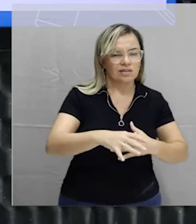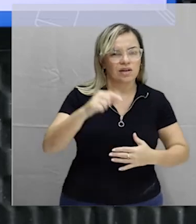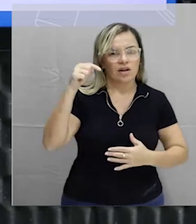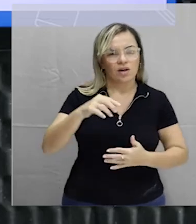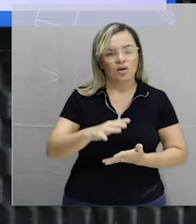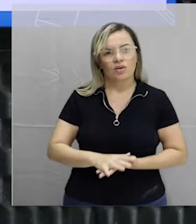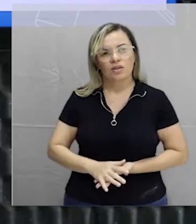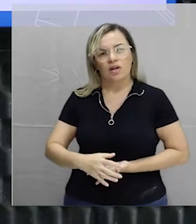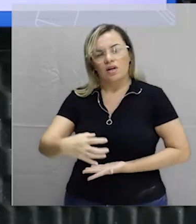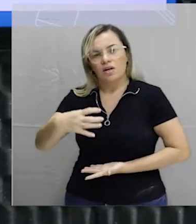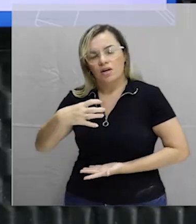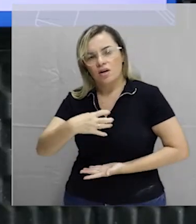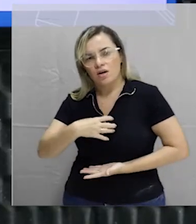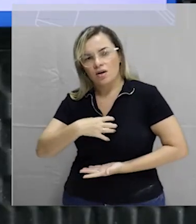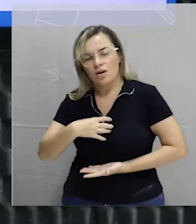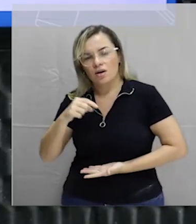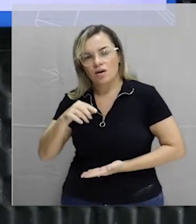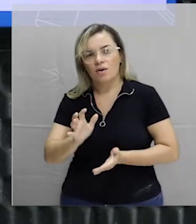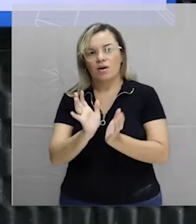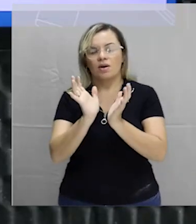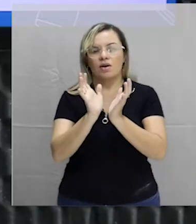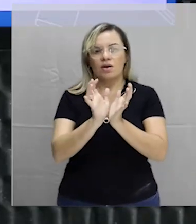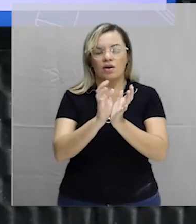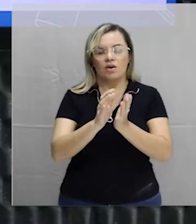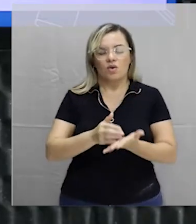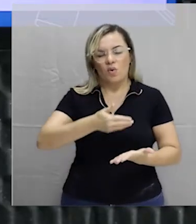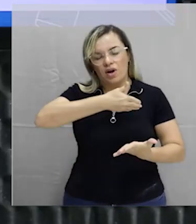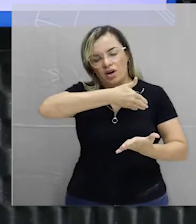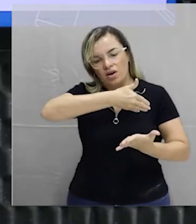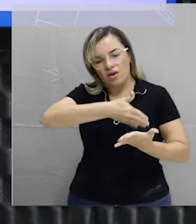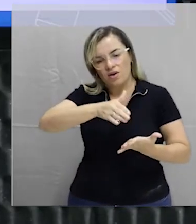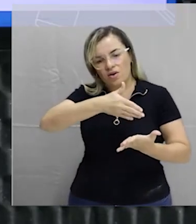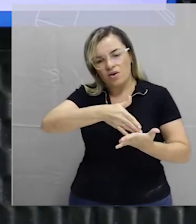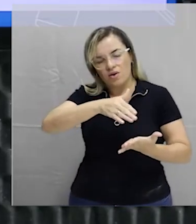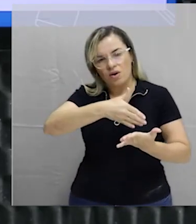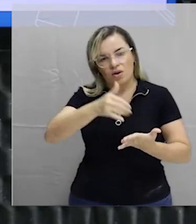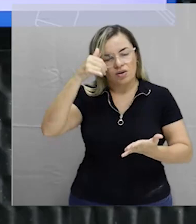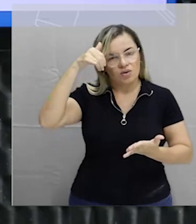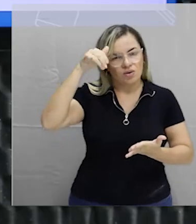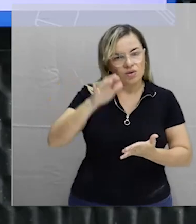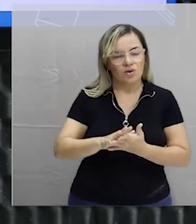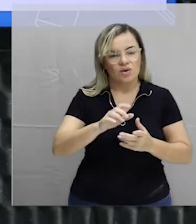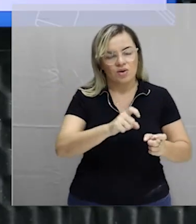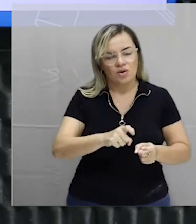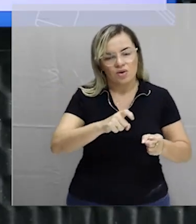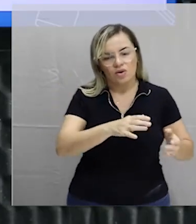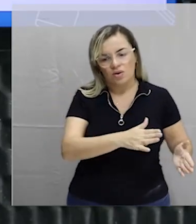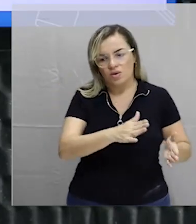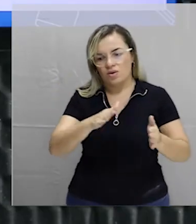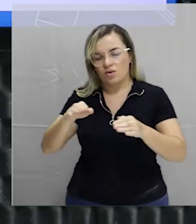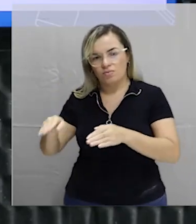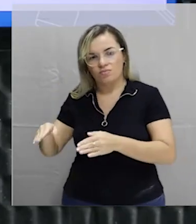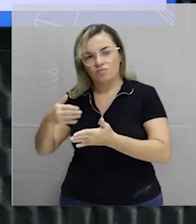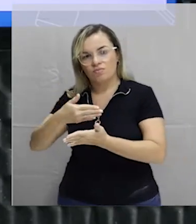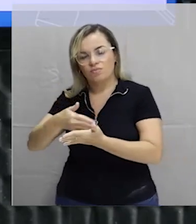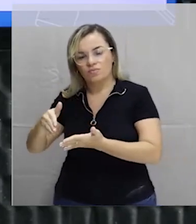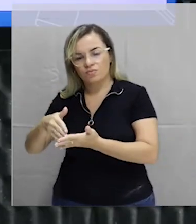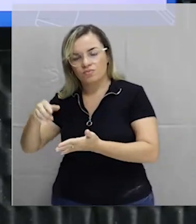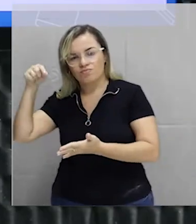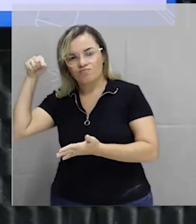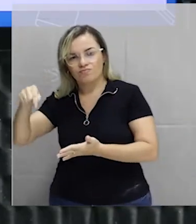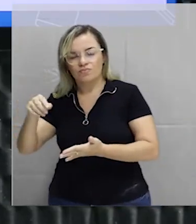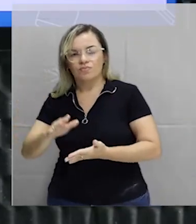Bahia, com a expulsão da pecuária dessa região. Com a expulsão da pecuária do litoral pernambucano, do litoral